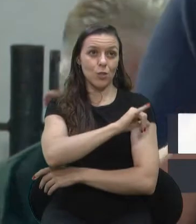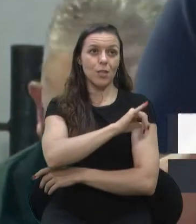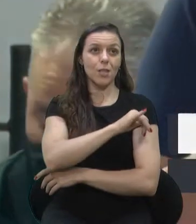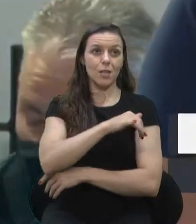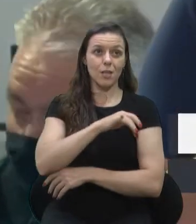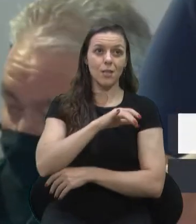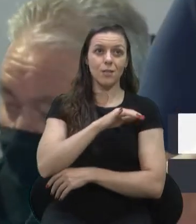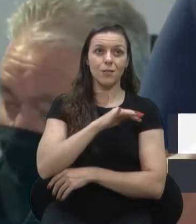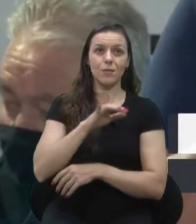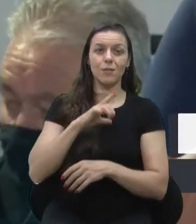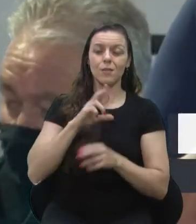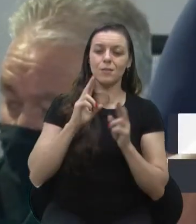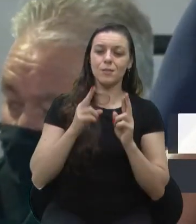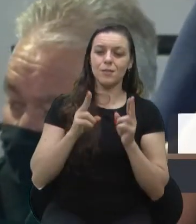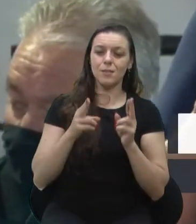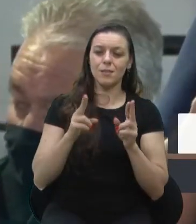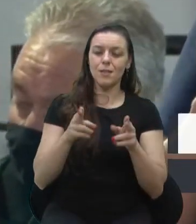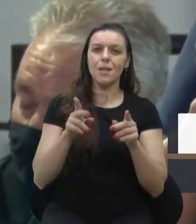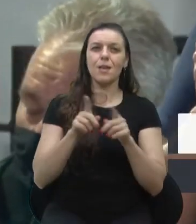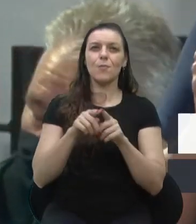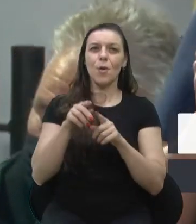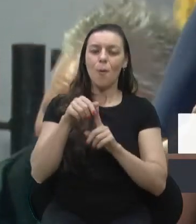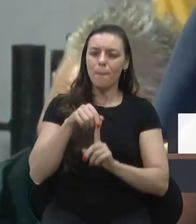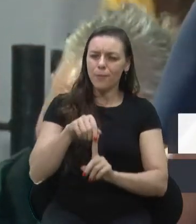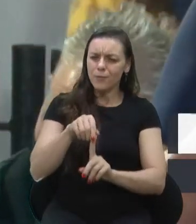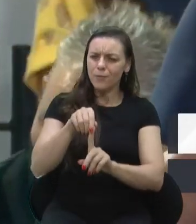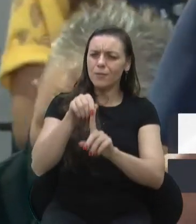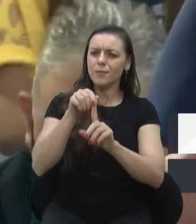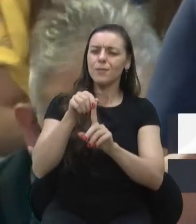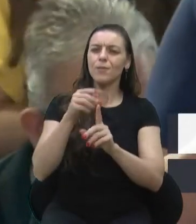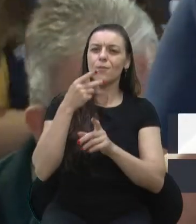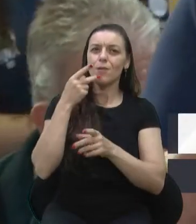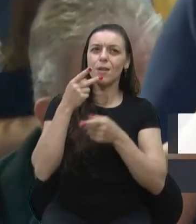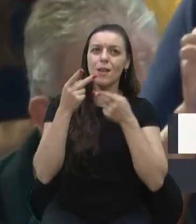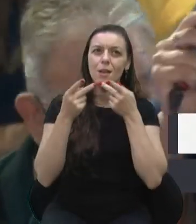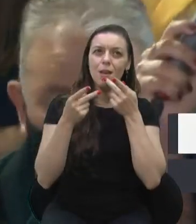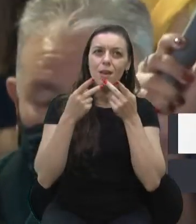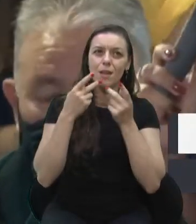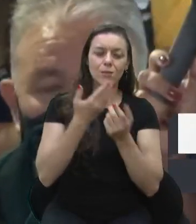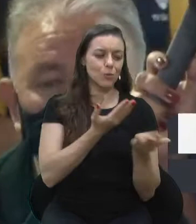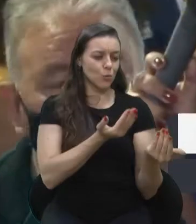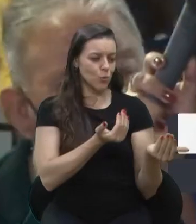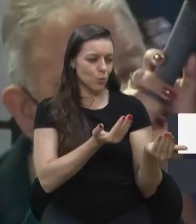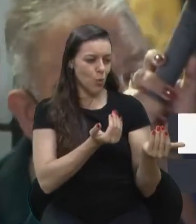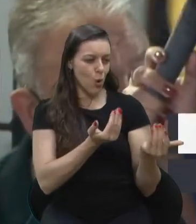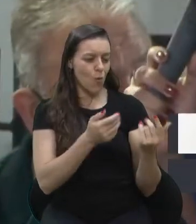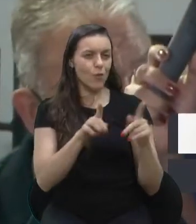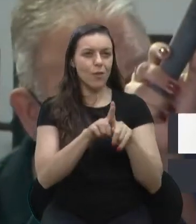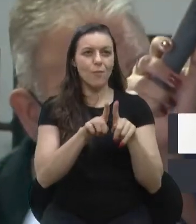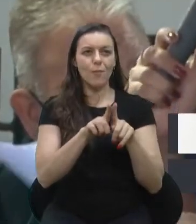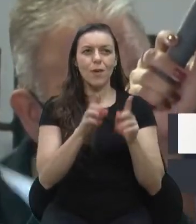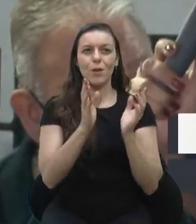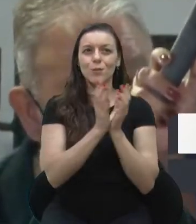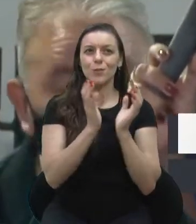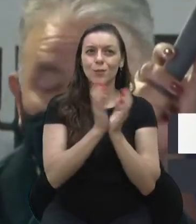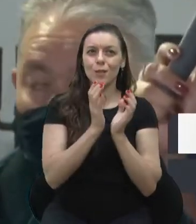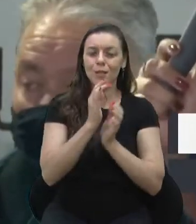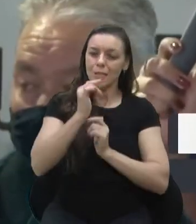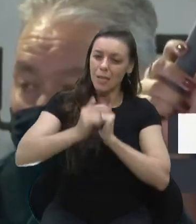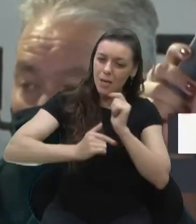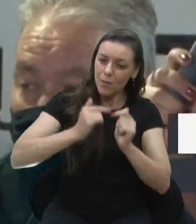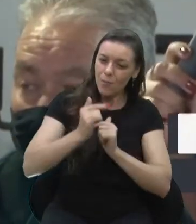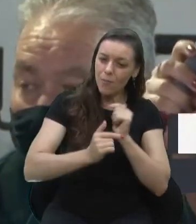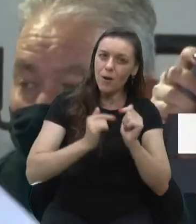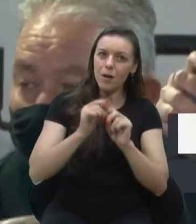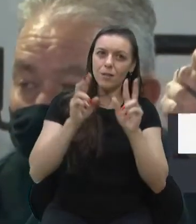categoria. A gente sempre gosta de privilegiar, de falar muito sobre os nossos jovens, de falar muito os colegas que trabalham muito com a pauta